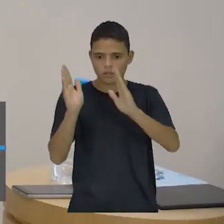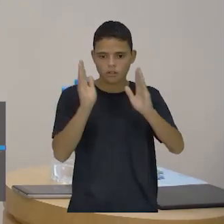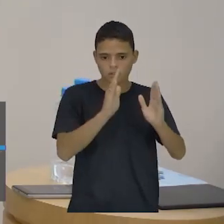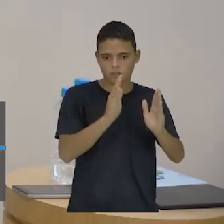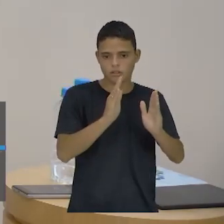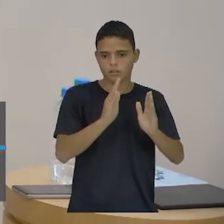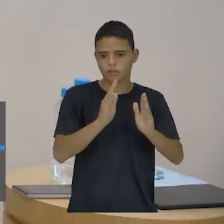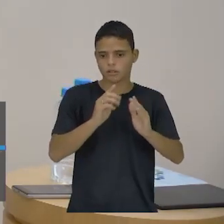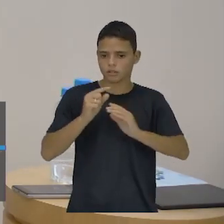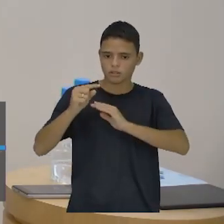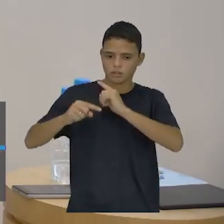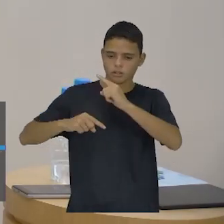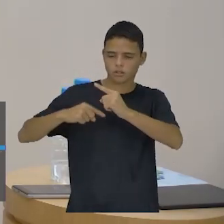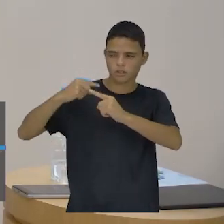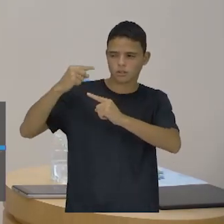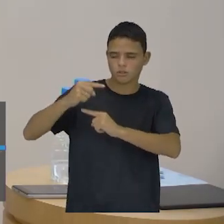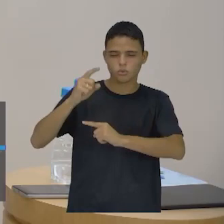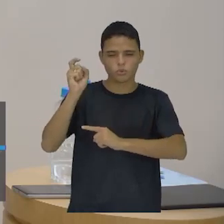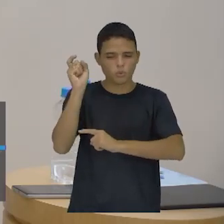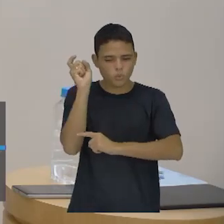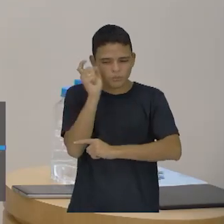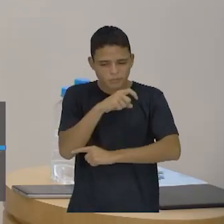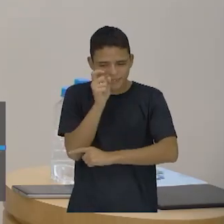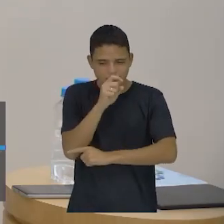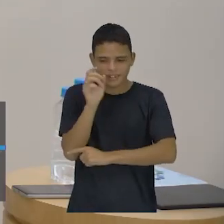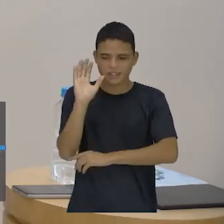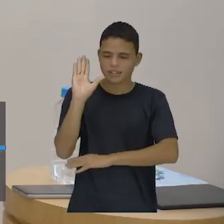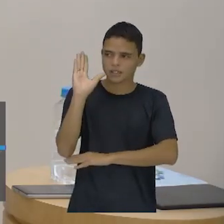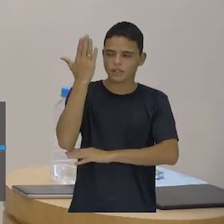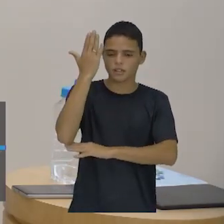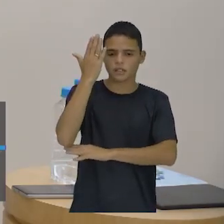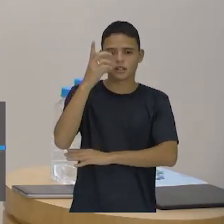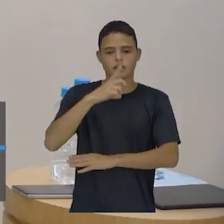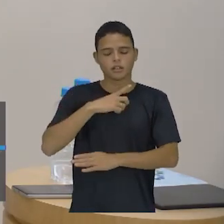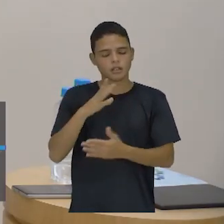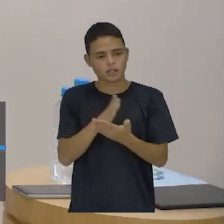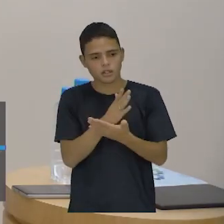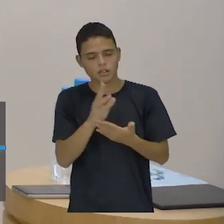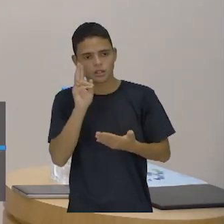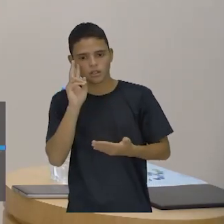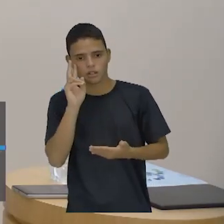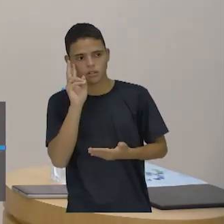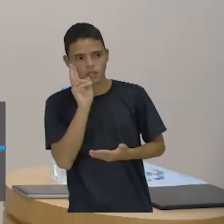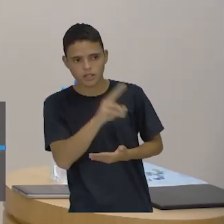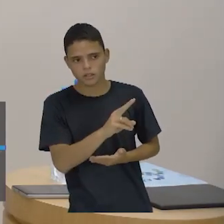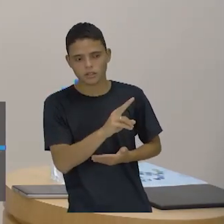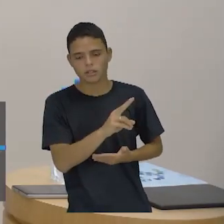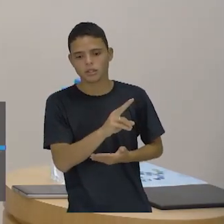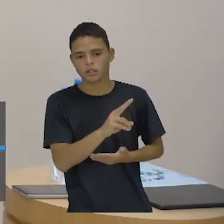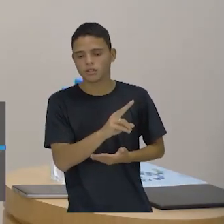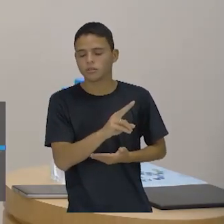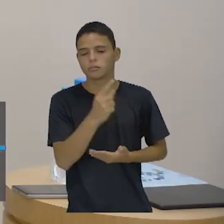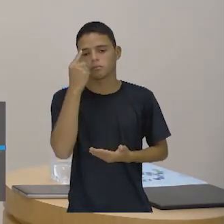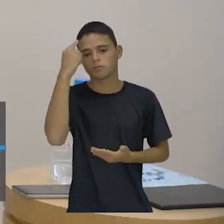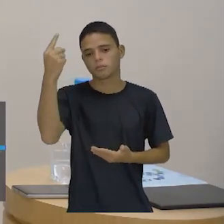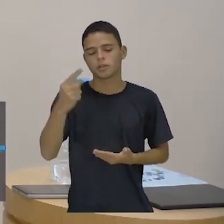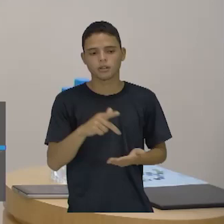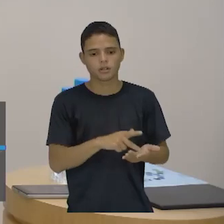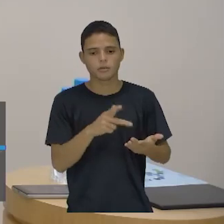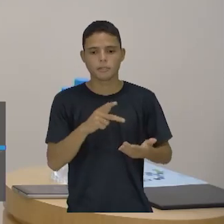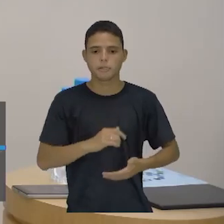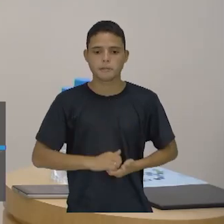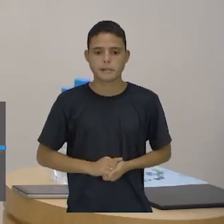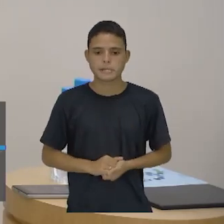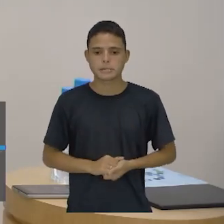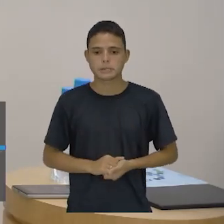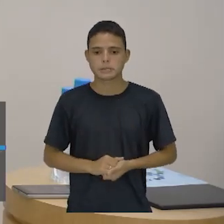original. Tudo mentira, tudo para criar entretenimento, mas teve gente que até hoje vê o filme e acredita que é de verdade. E vendo o filme, a gente, nossa,